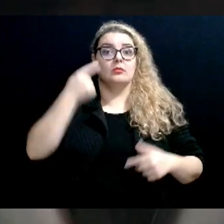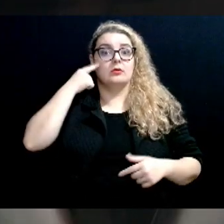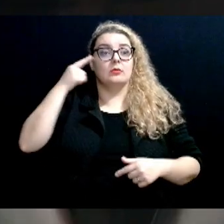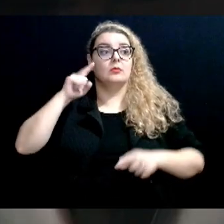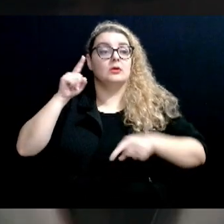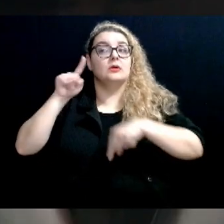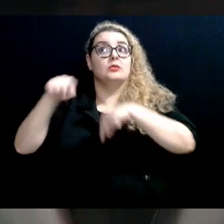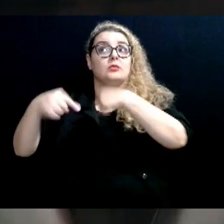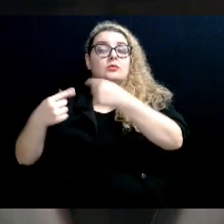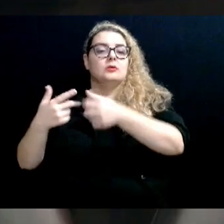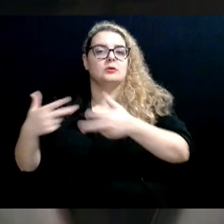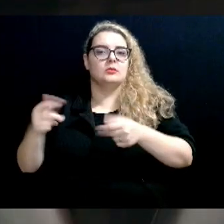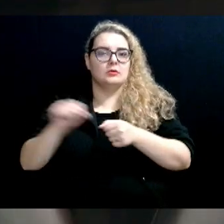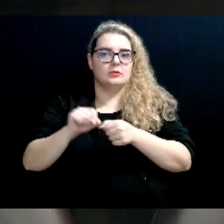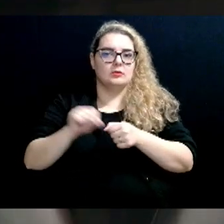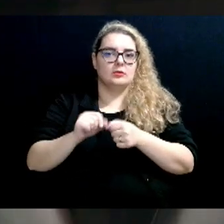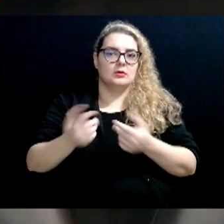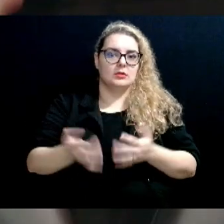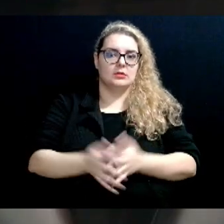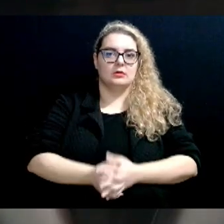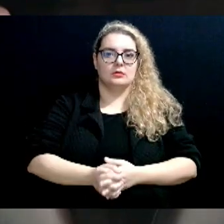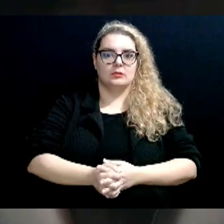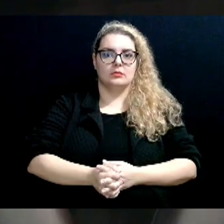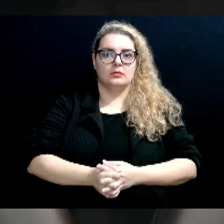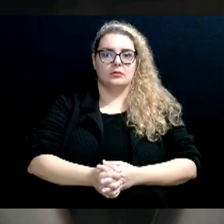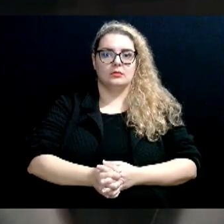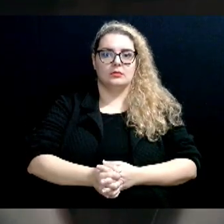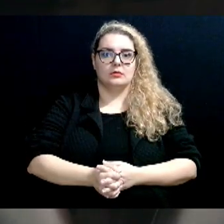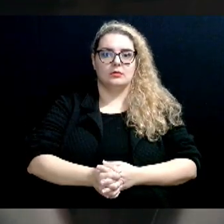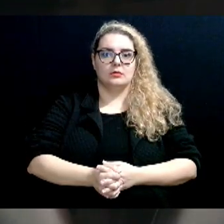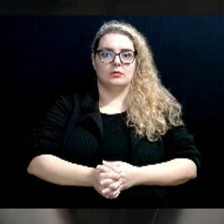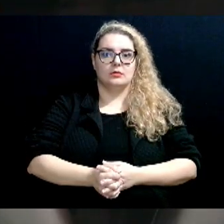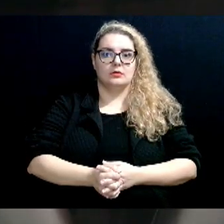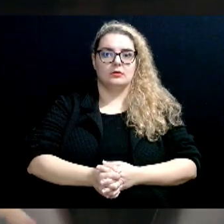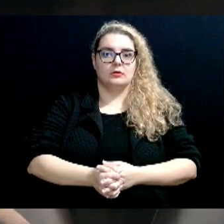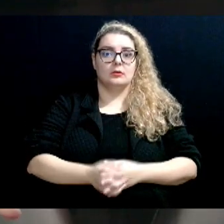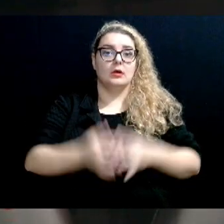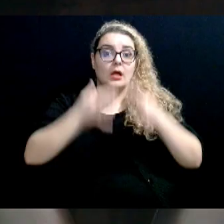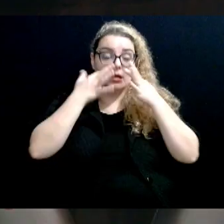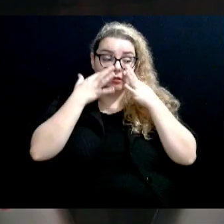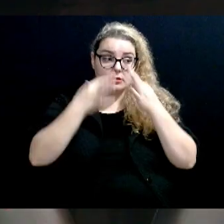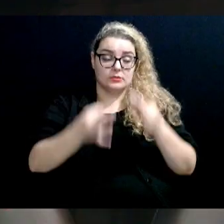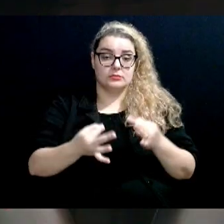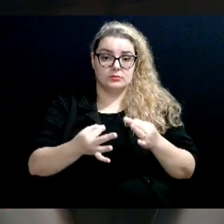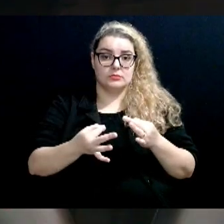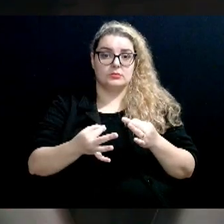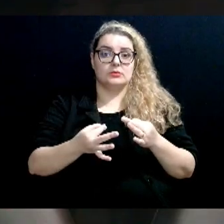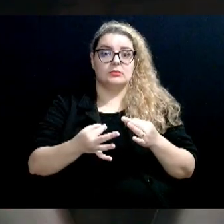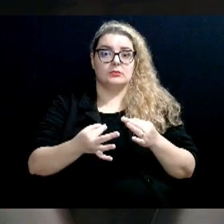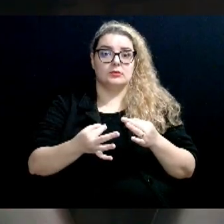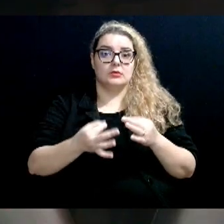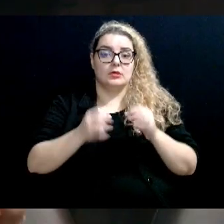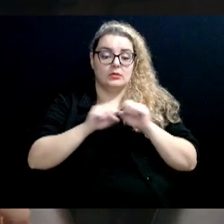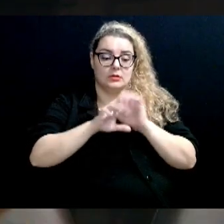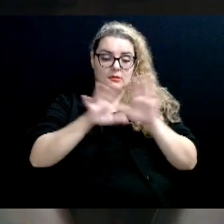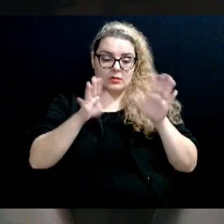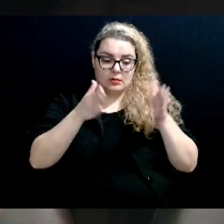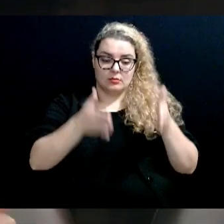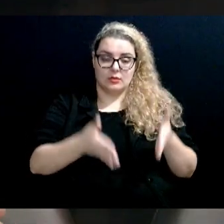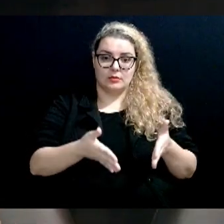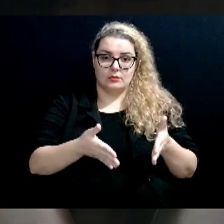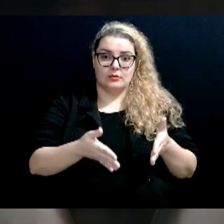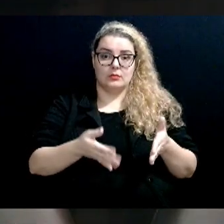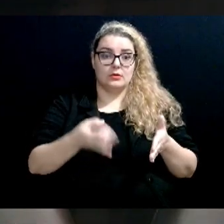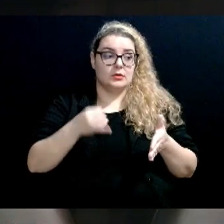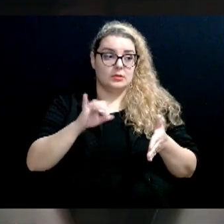fazer depois? Então, a atenção, ela vai jogar luz naquela informação. Se você não joga luz,